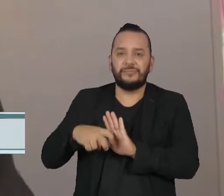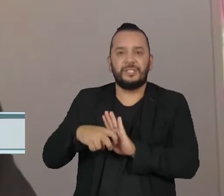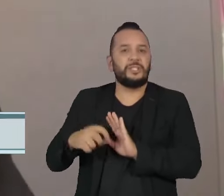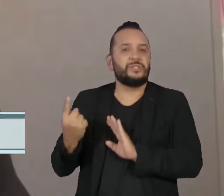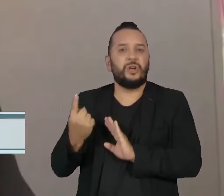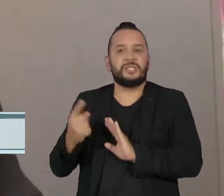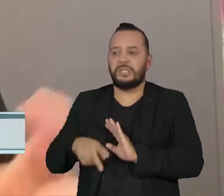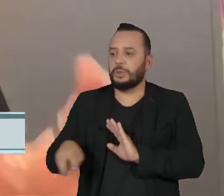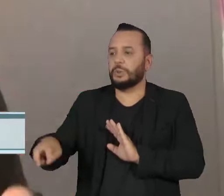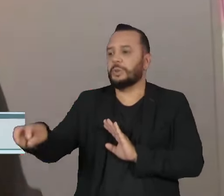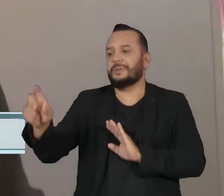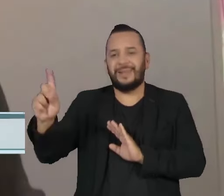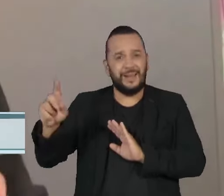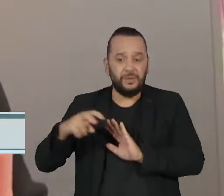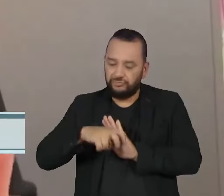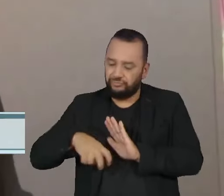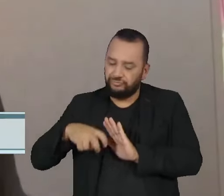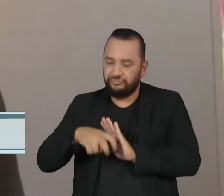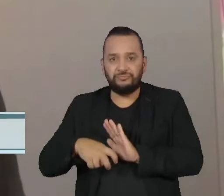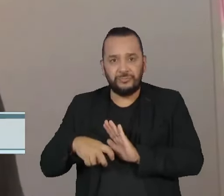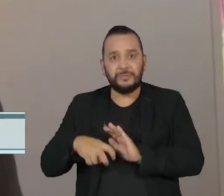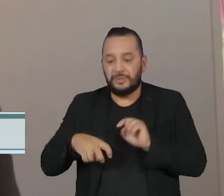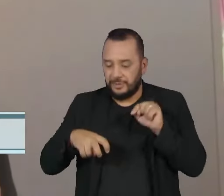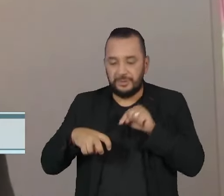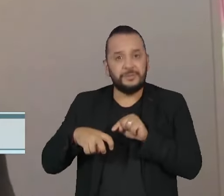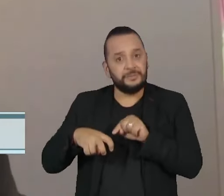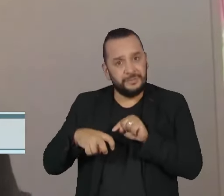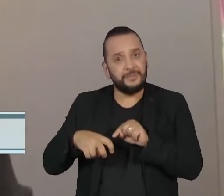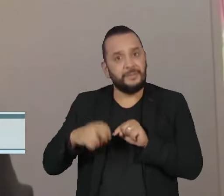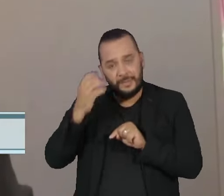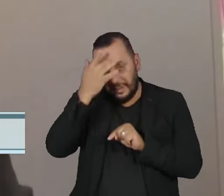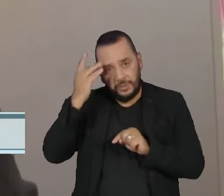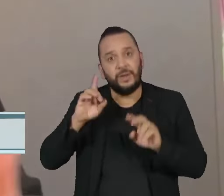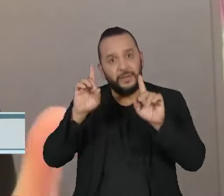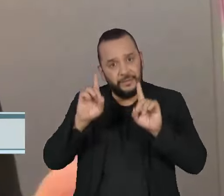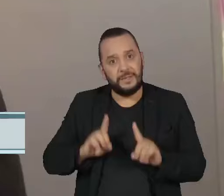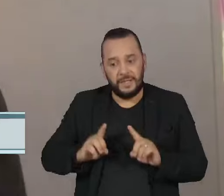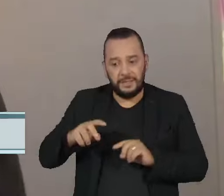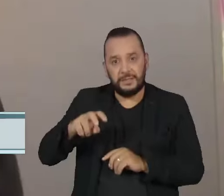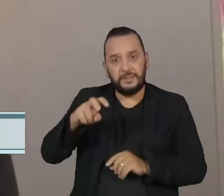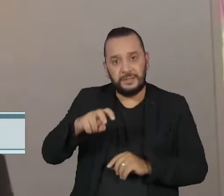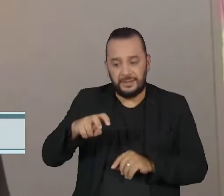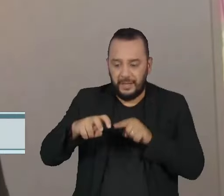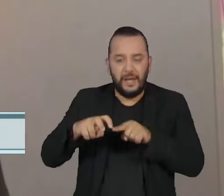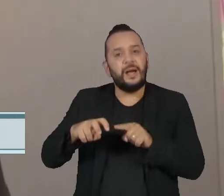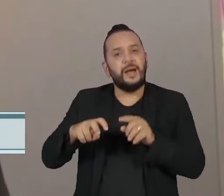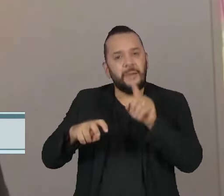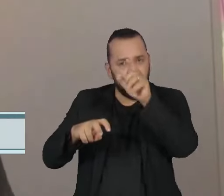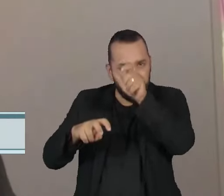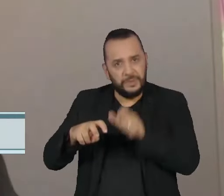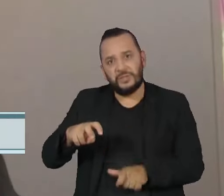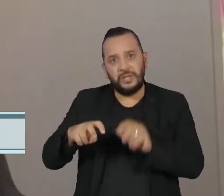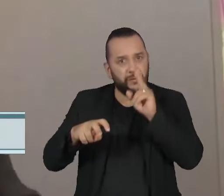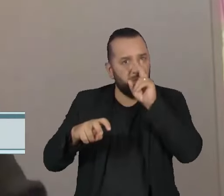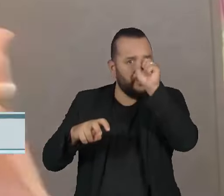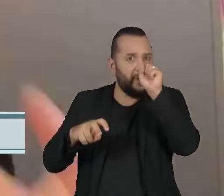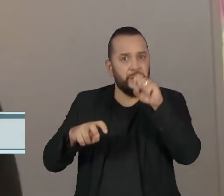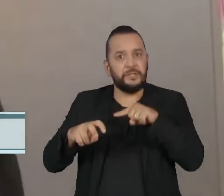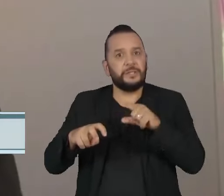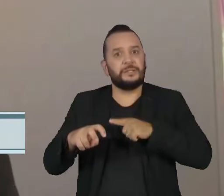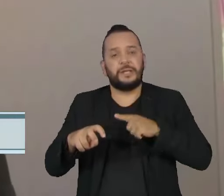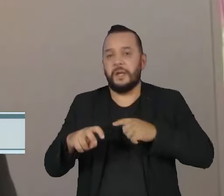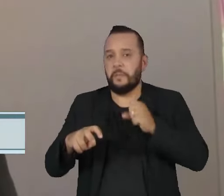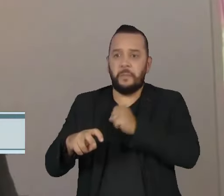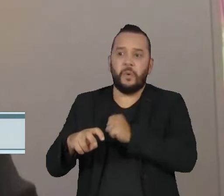vamos pôr um não é uma história que o cadeirante que tá lá criança é é uma personagem forte uma personagem que tem que tem